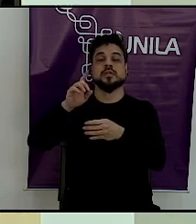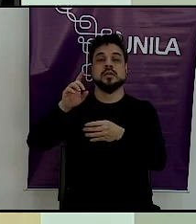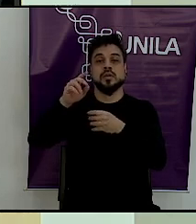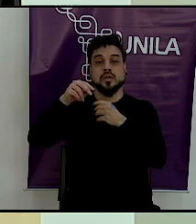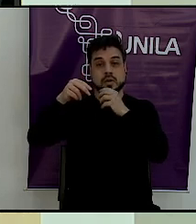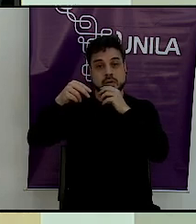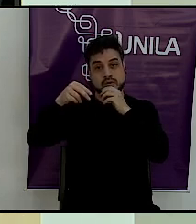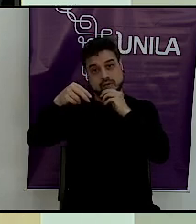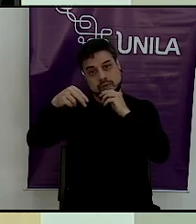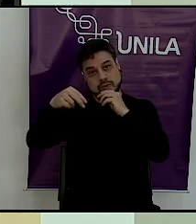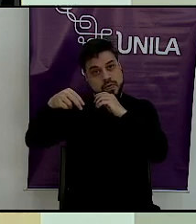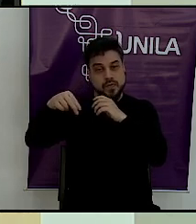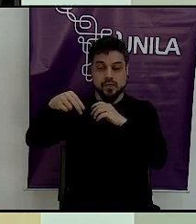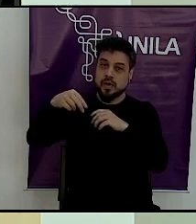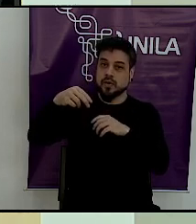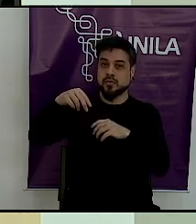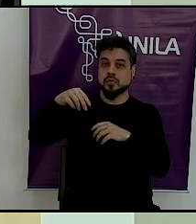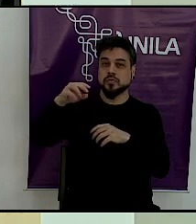gente avançar.